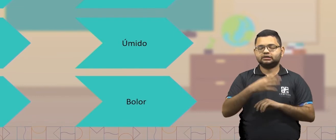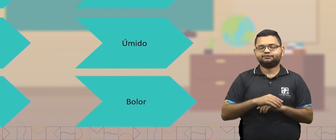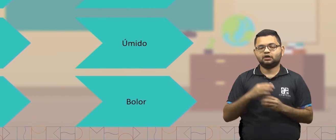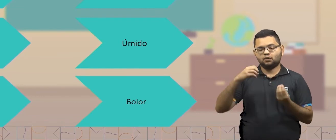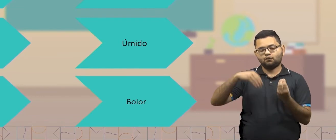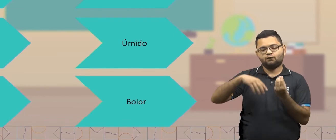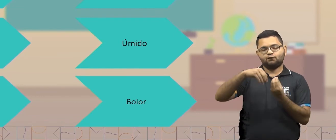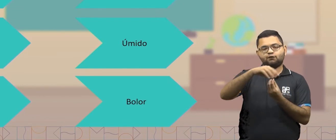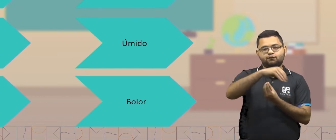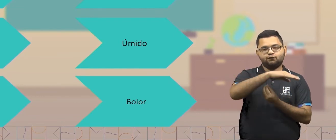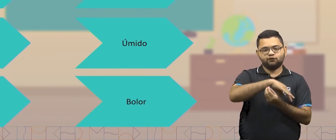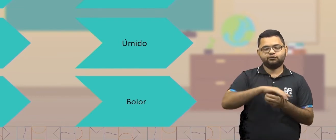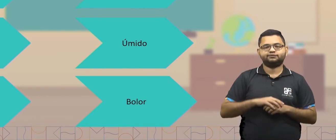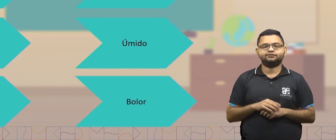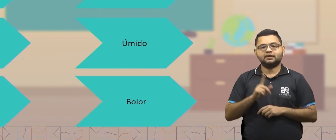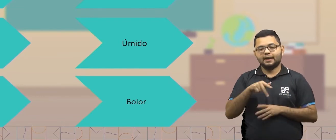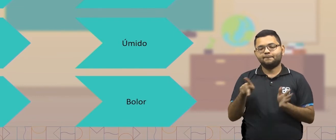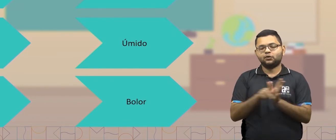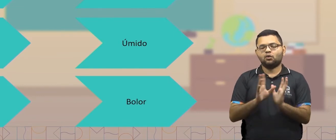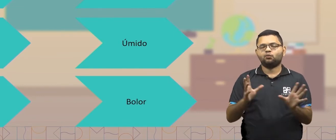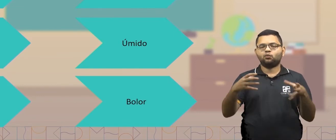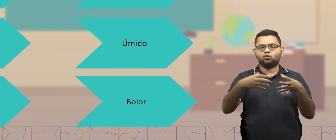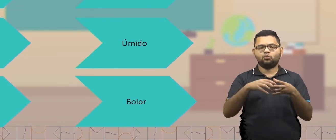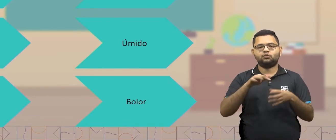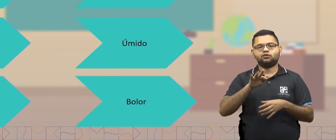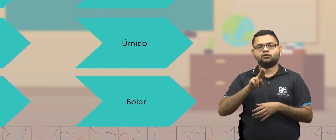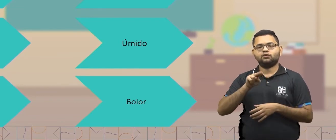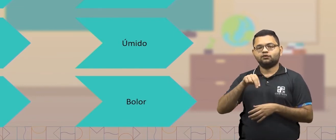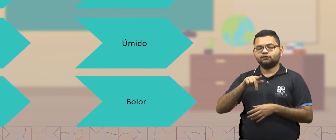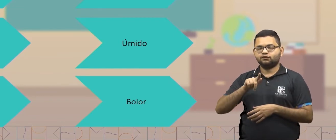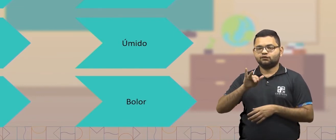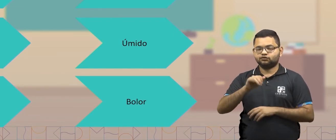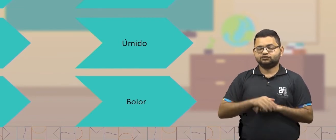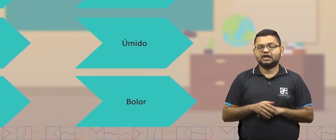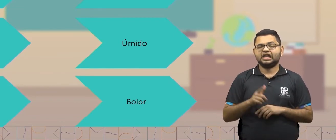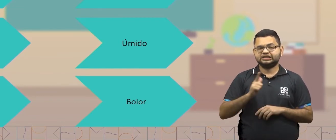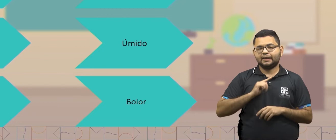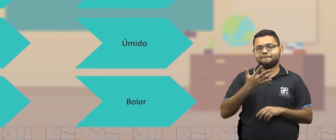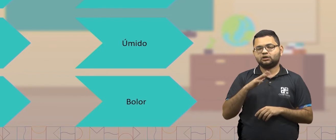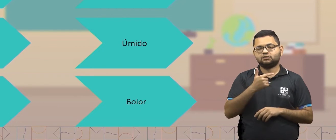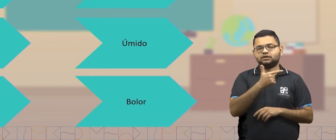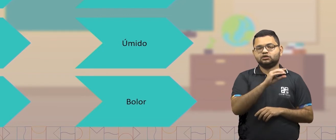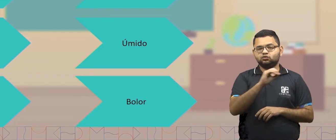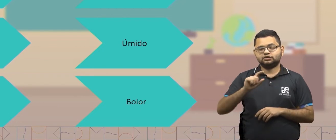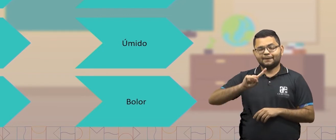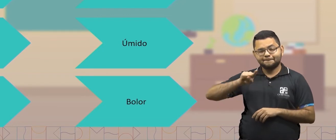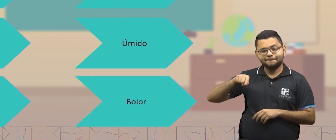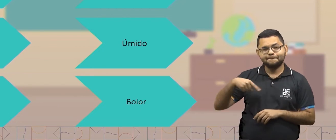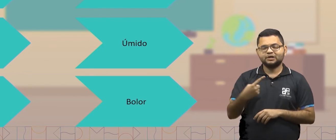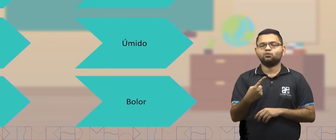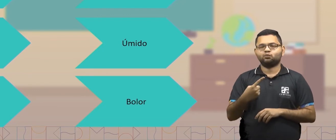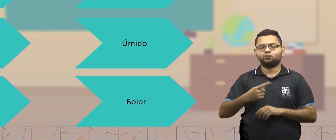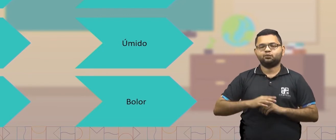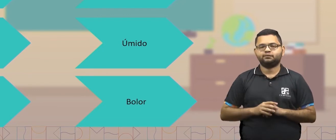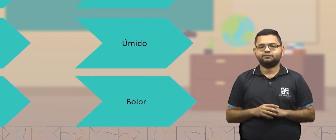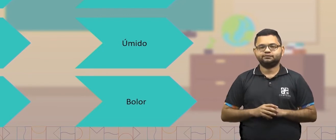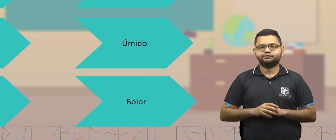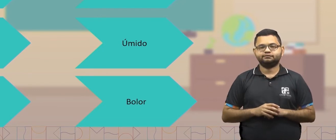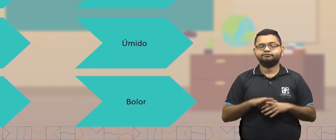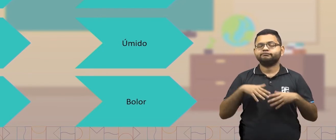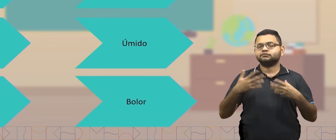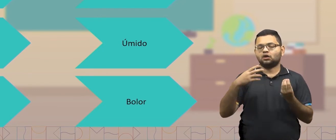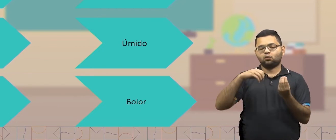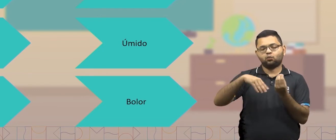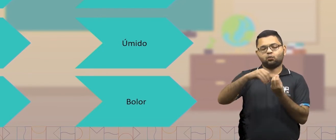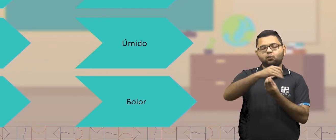Os fungos são seres vivos que pertencem ao reino Fungi, um reino formado por cerca de 200.000 espécies. A respeito